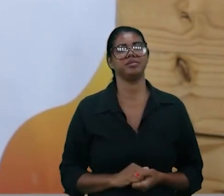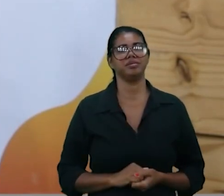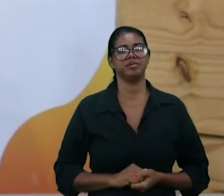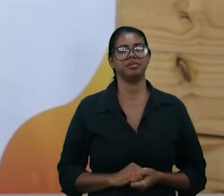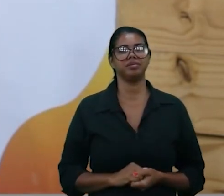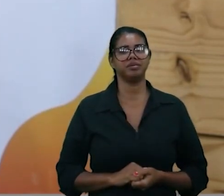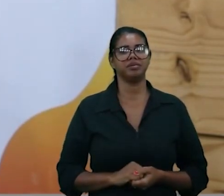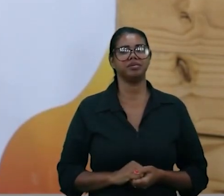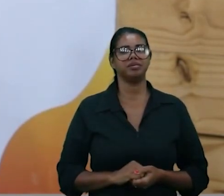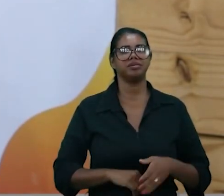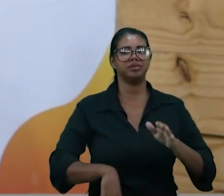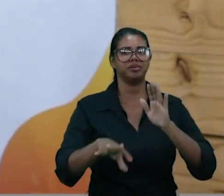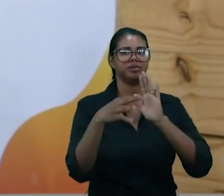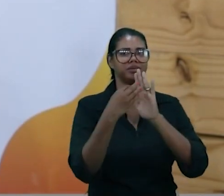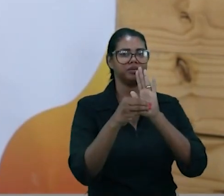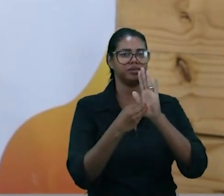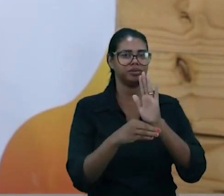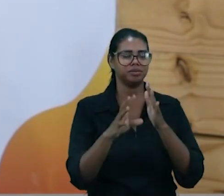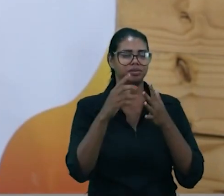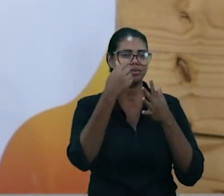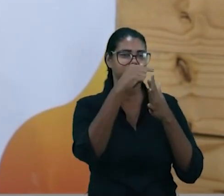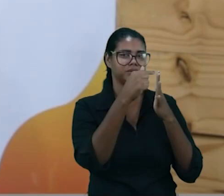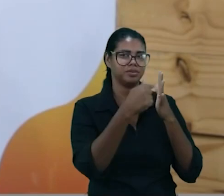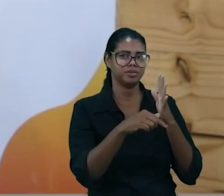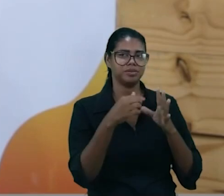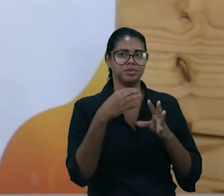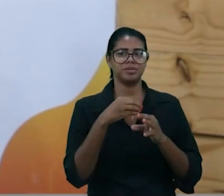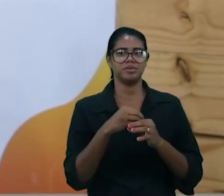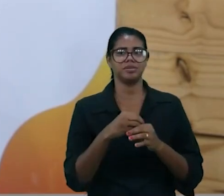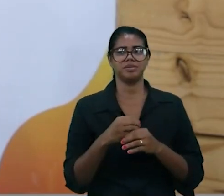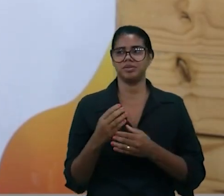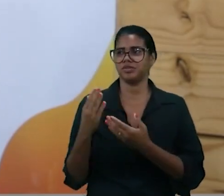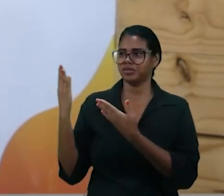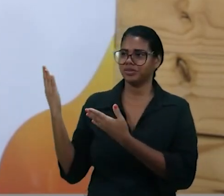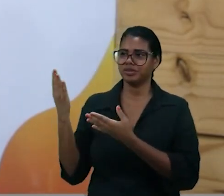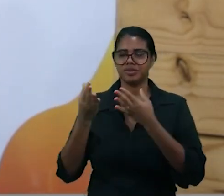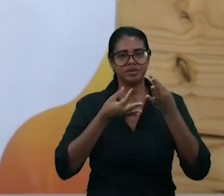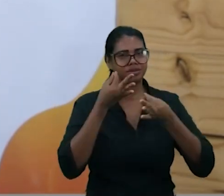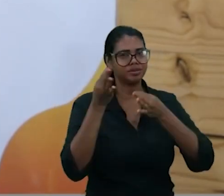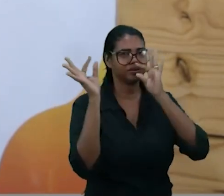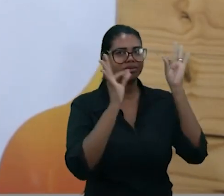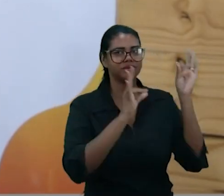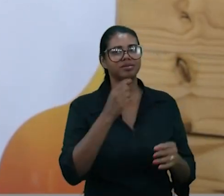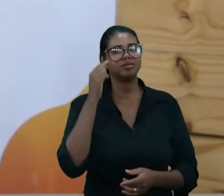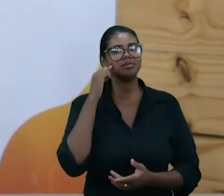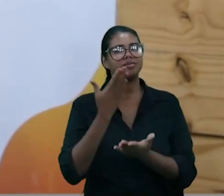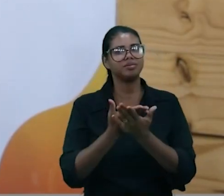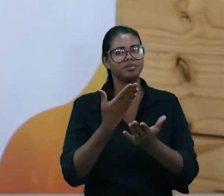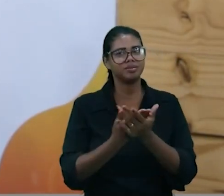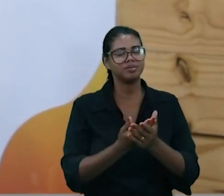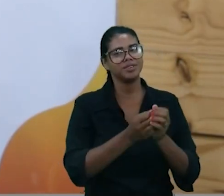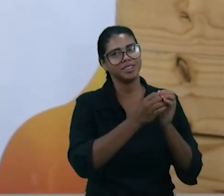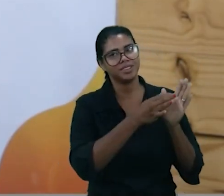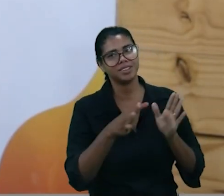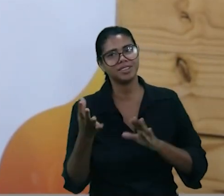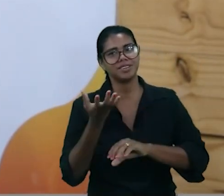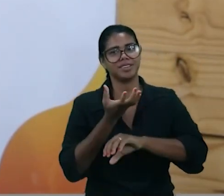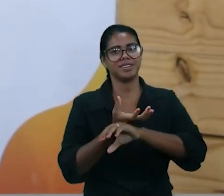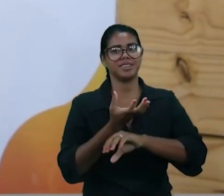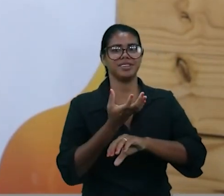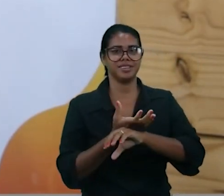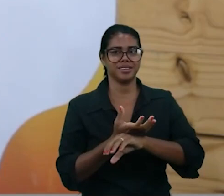da aplicabilidade dessas classificações, tá certo? Então, fica aí que a gente vai seguindo, a gente está só começando, então bora